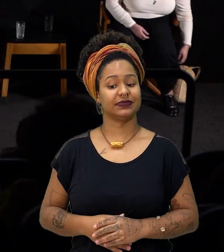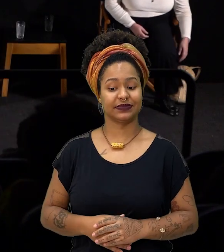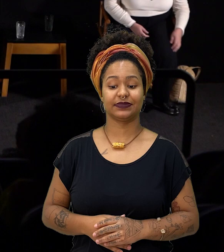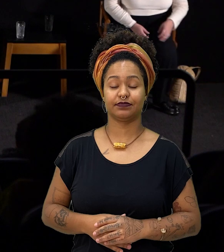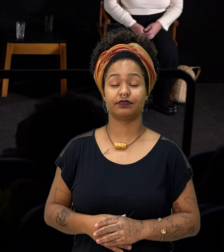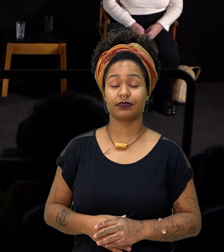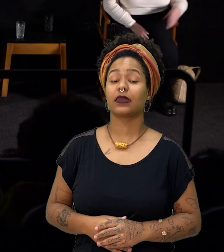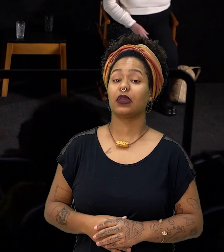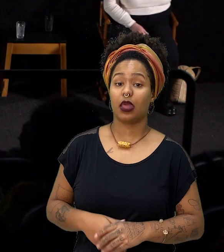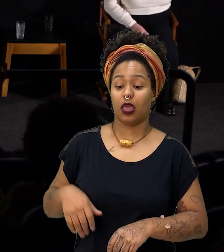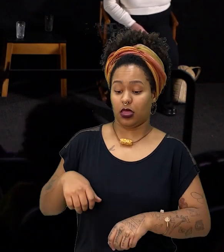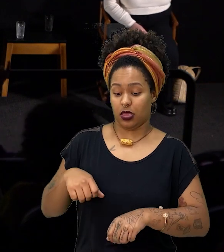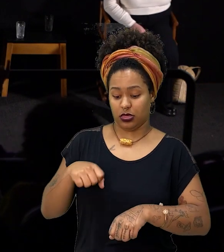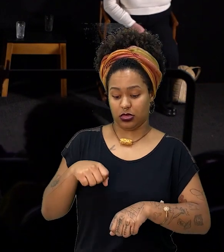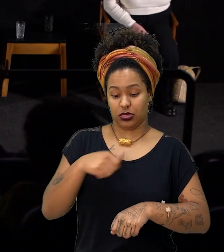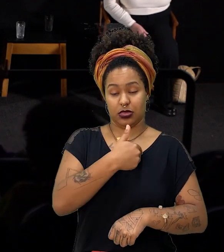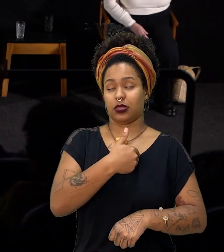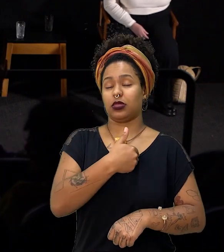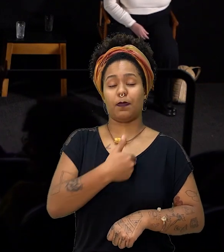E de transporte público.